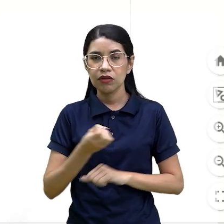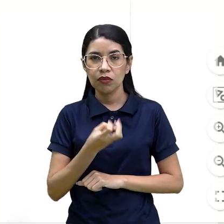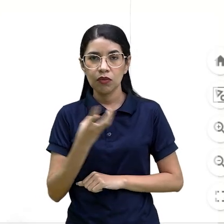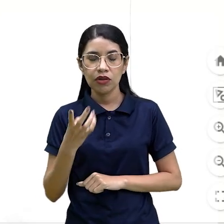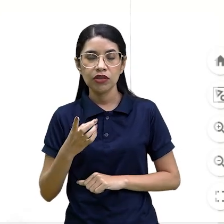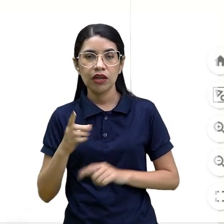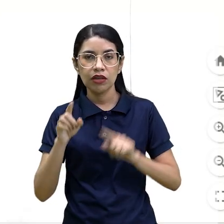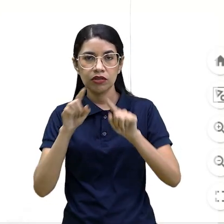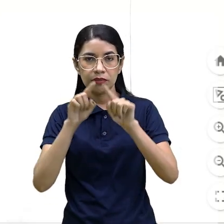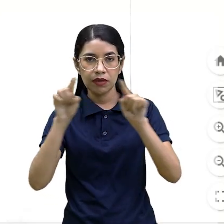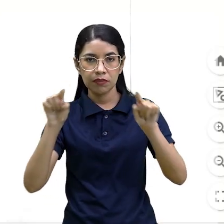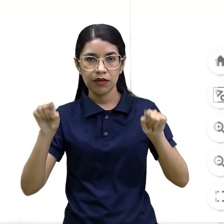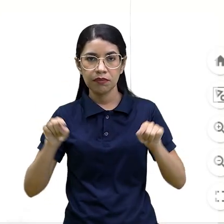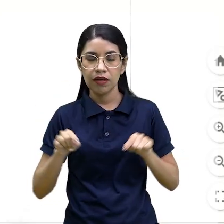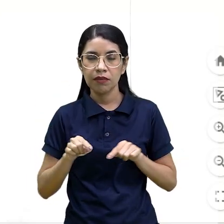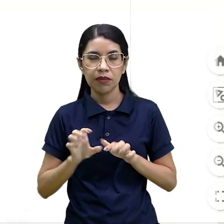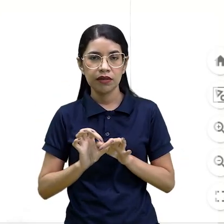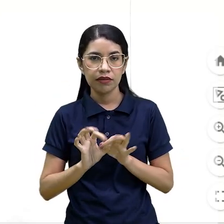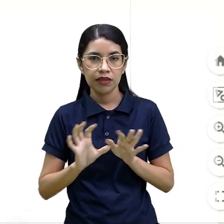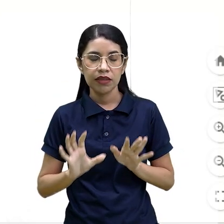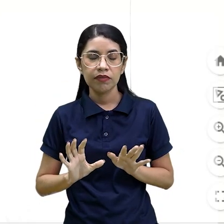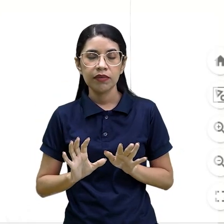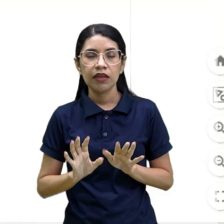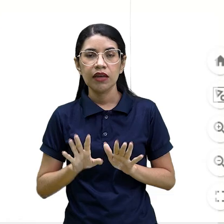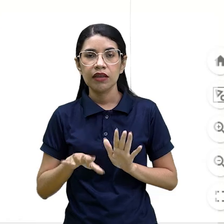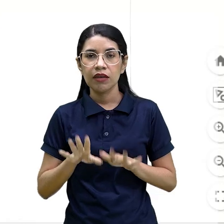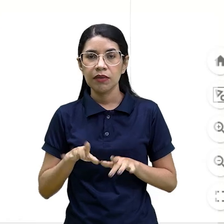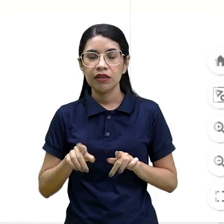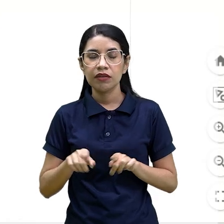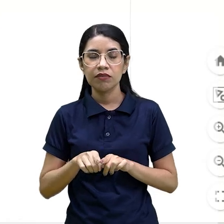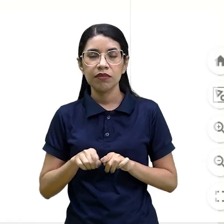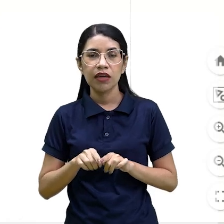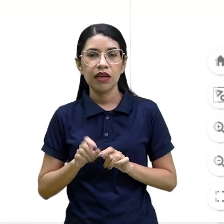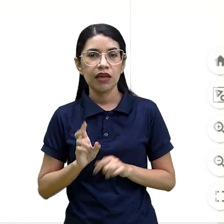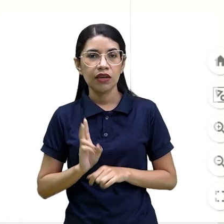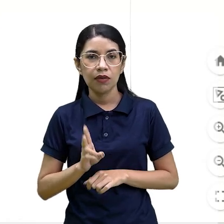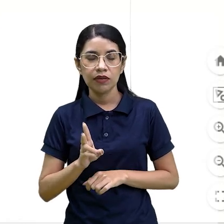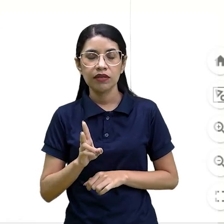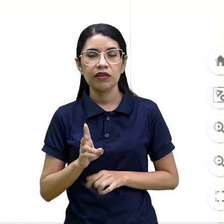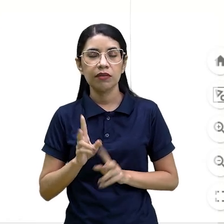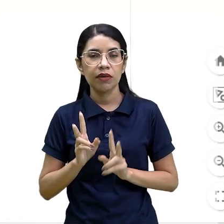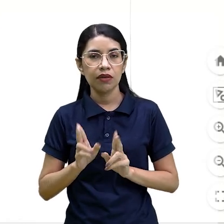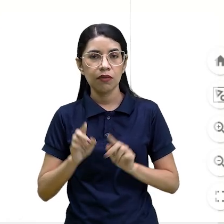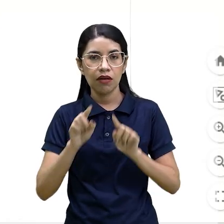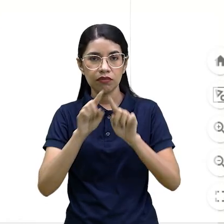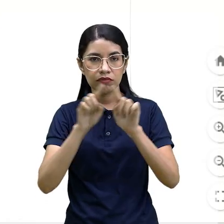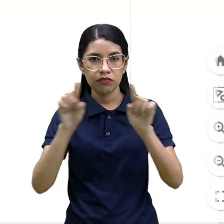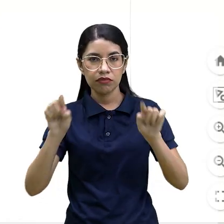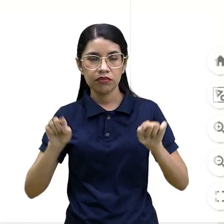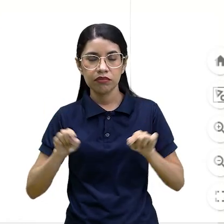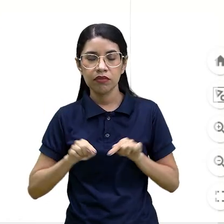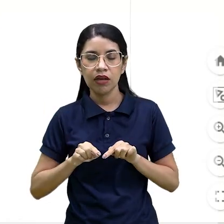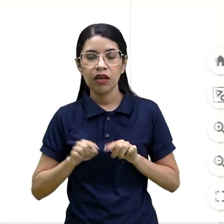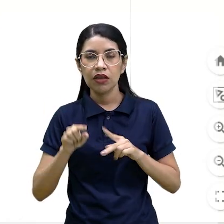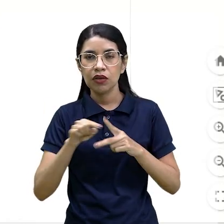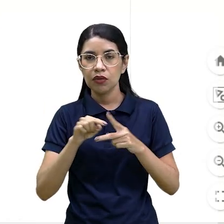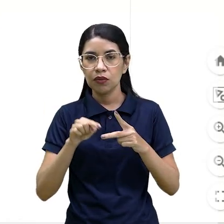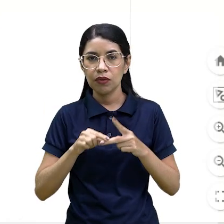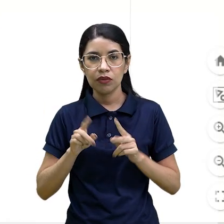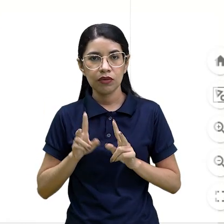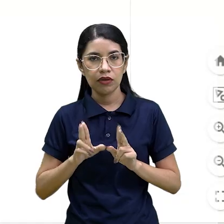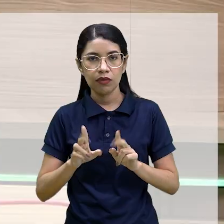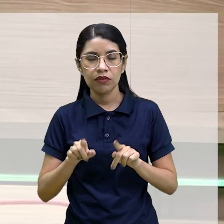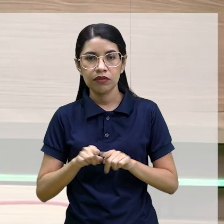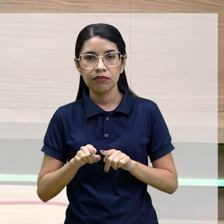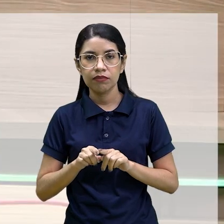à vontade e que vai ter sempre a mesma medida e os ângulos internos todos vão ter o mesmo